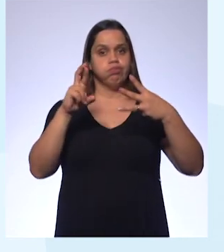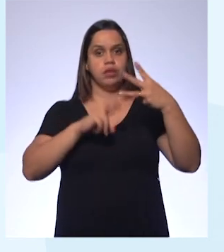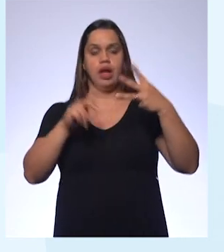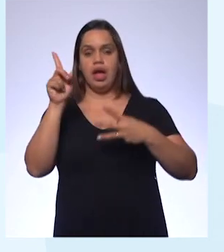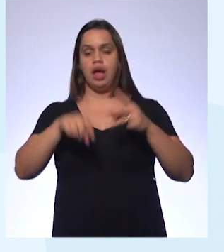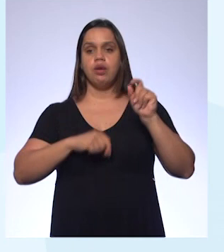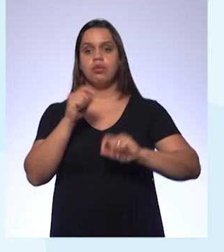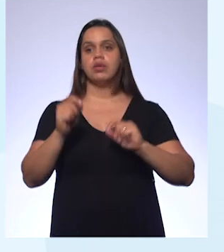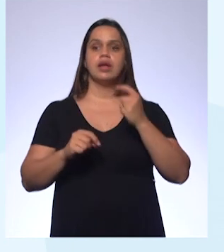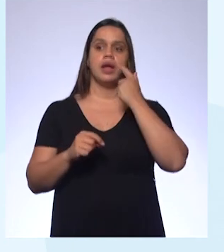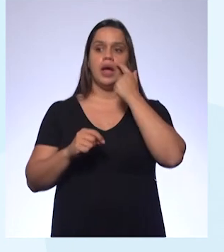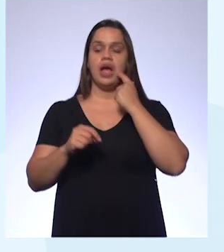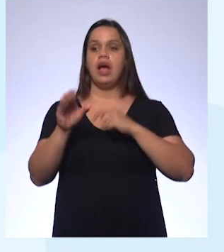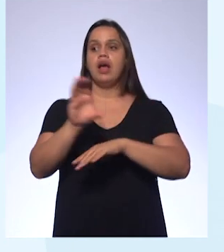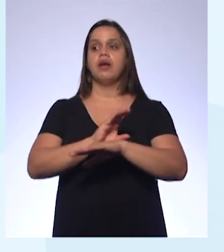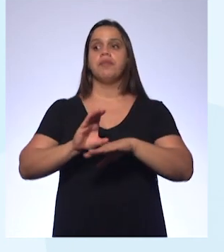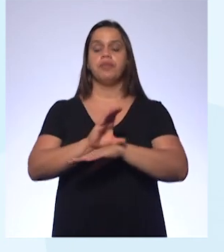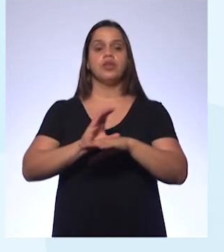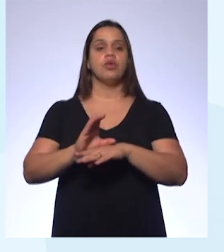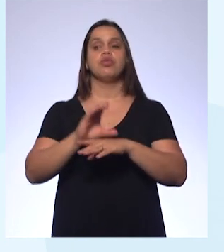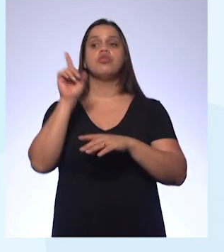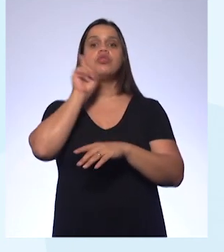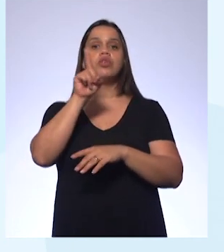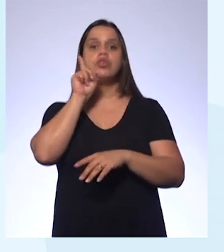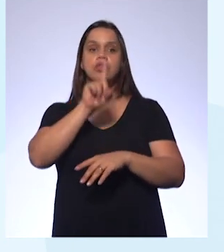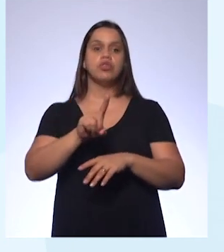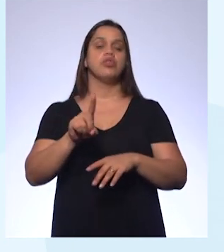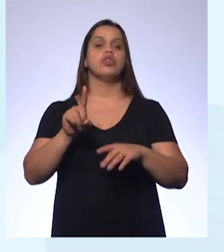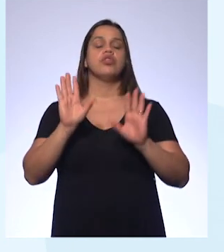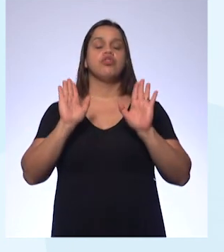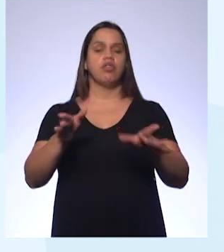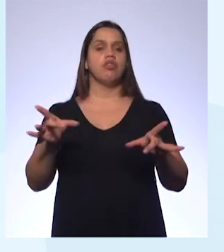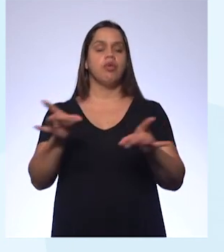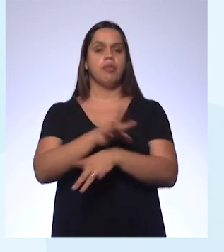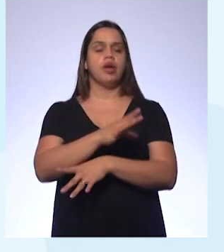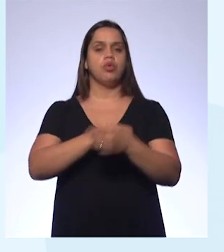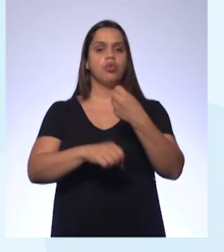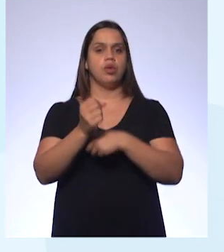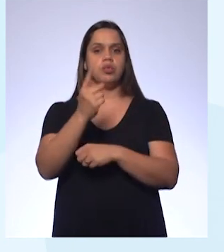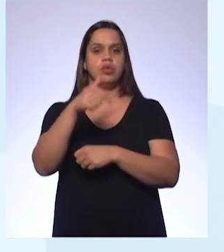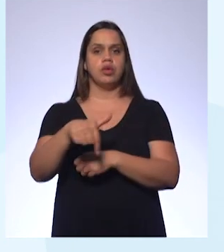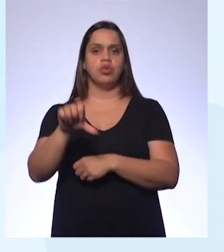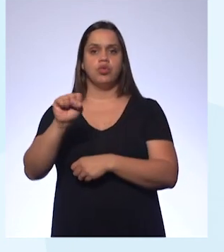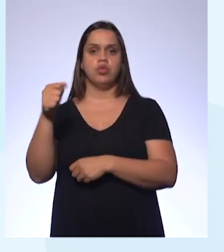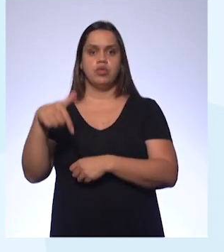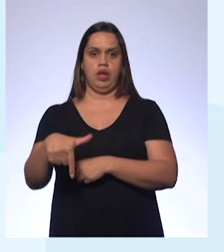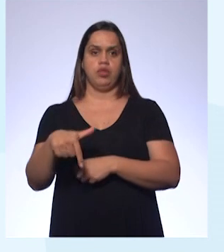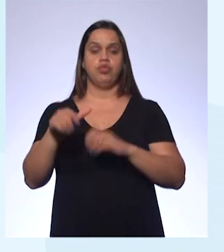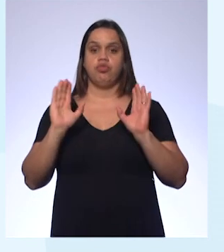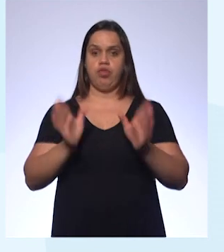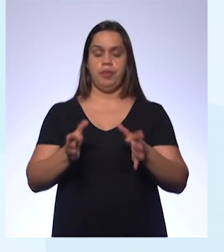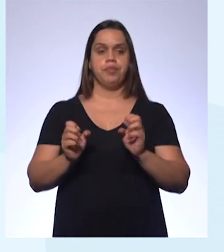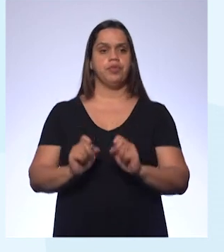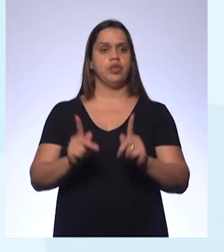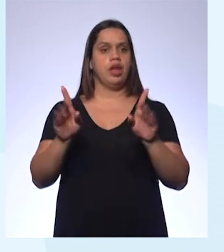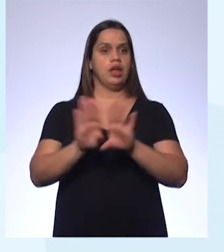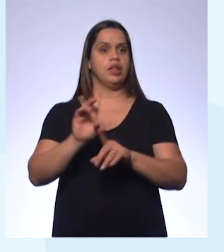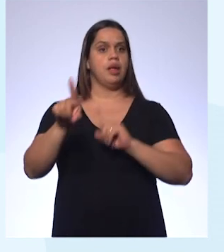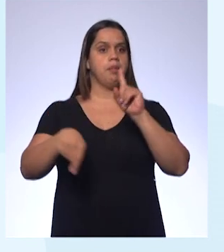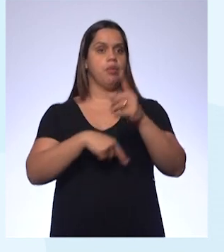é a Constituição dos Estados Unidos, aí, que ficou pronta em 1787, tá? E o